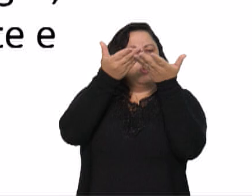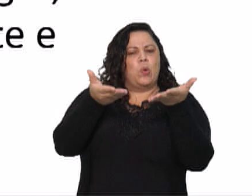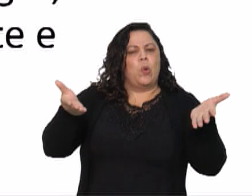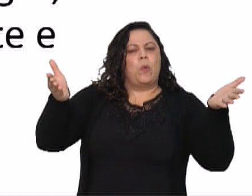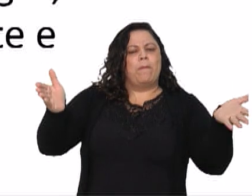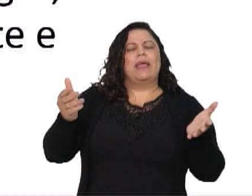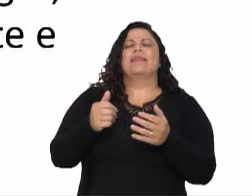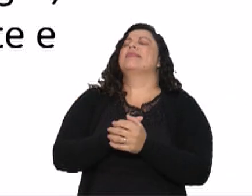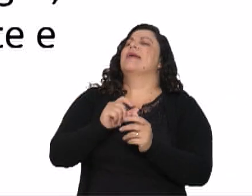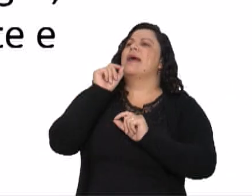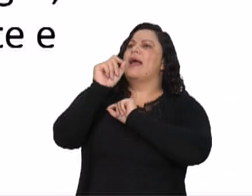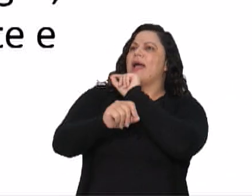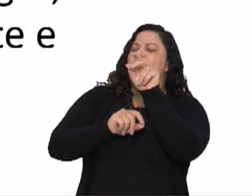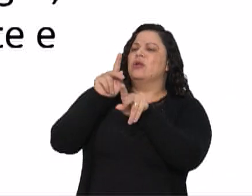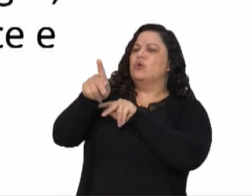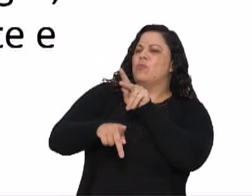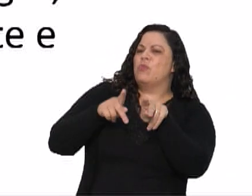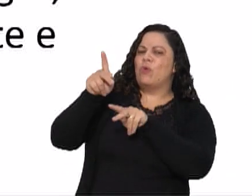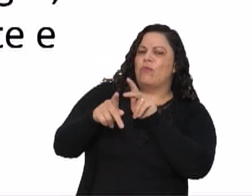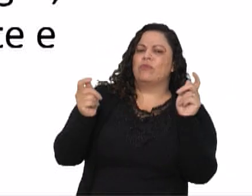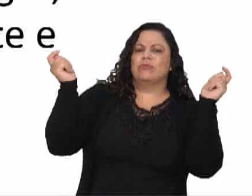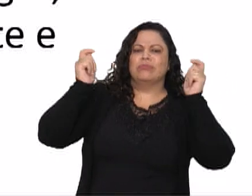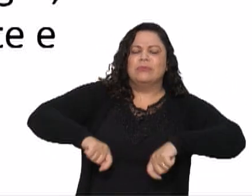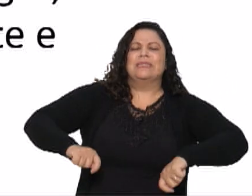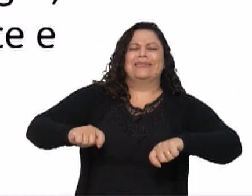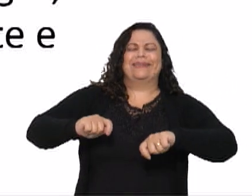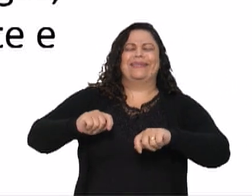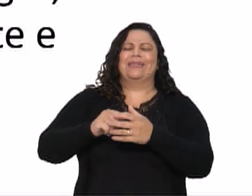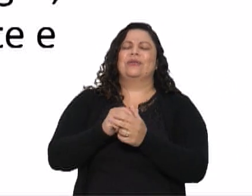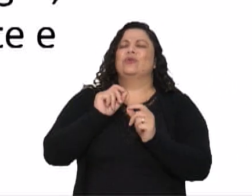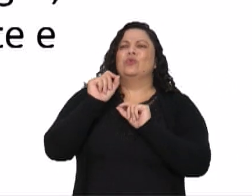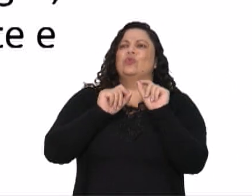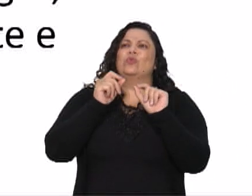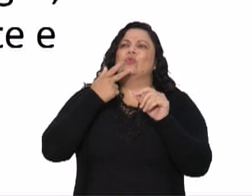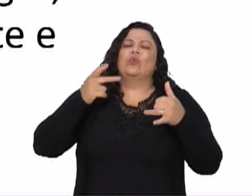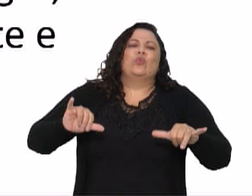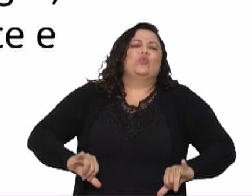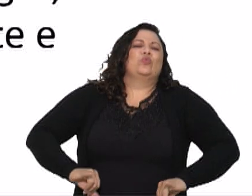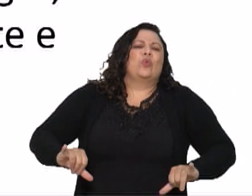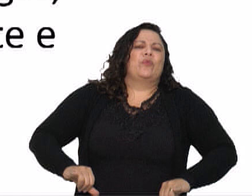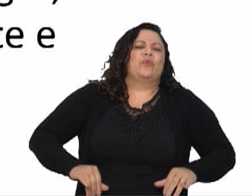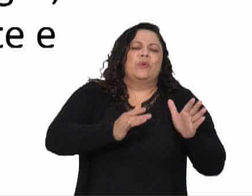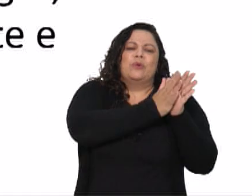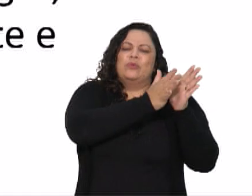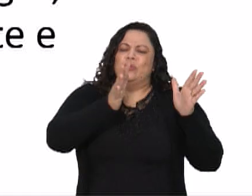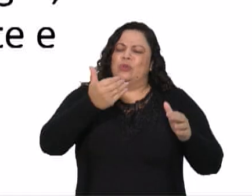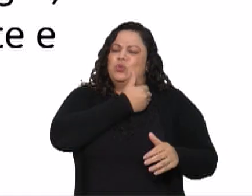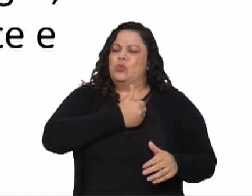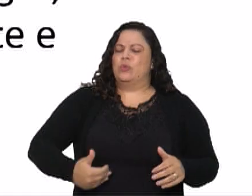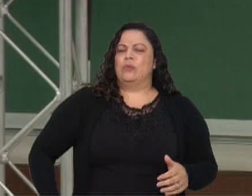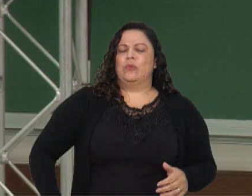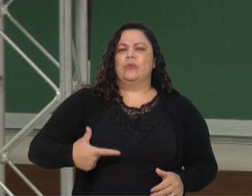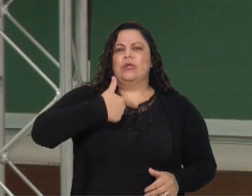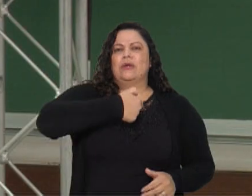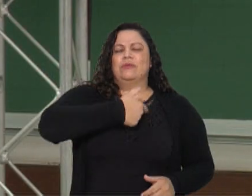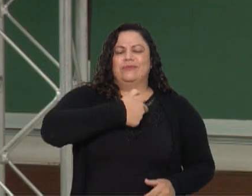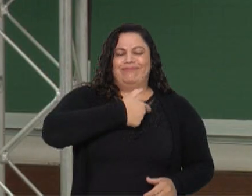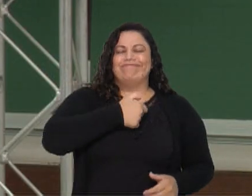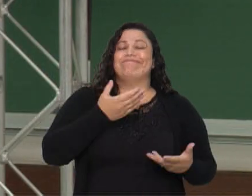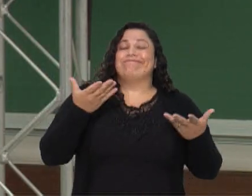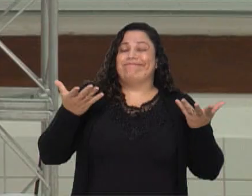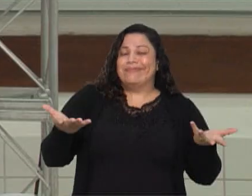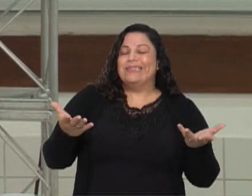Getúlio Vargas, governo que impunha a censura à arte e aos meios de comunicação. Muito